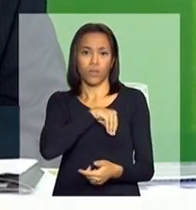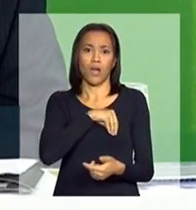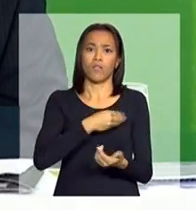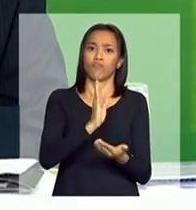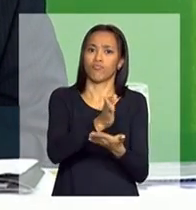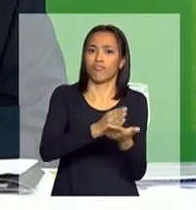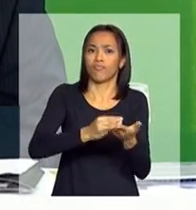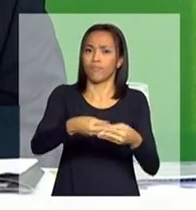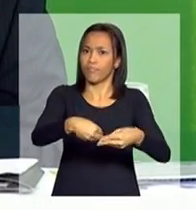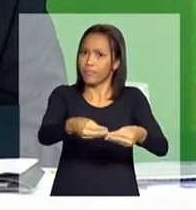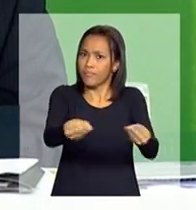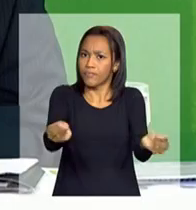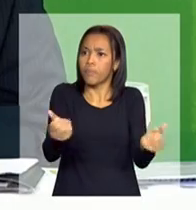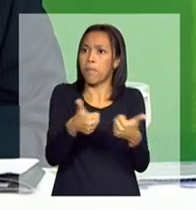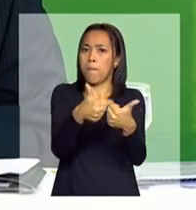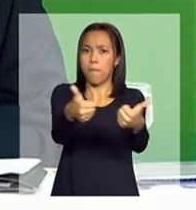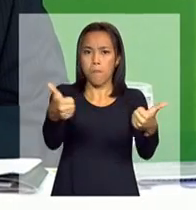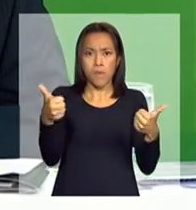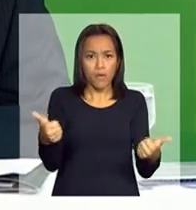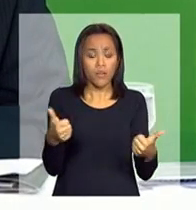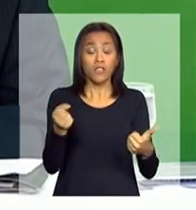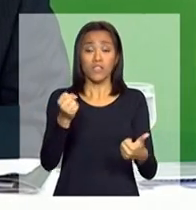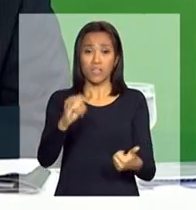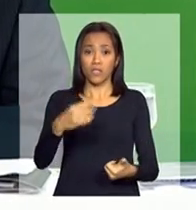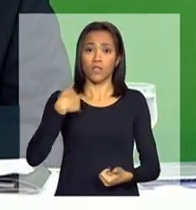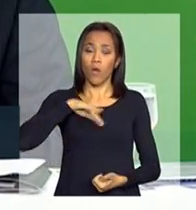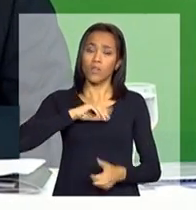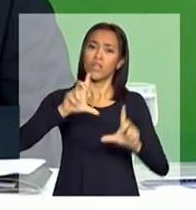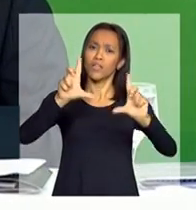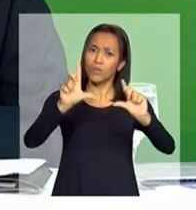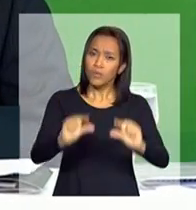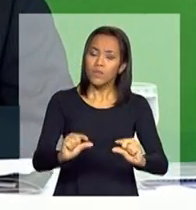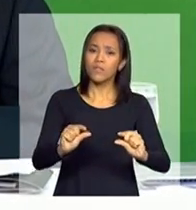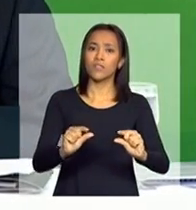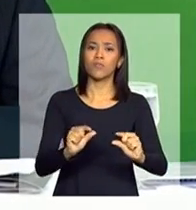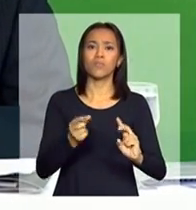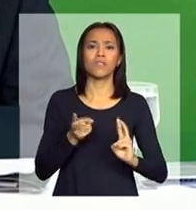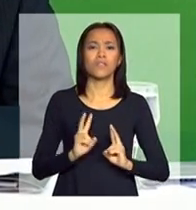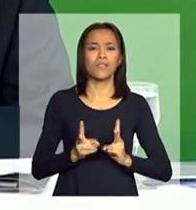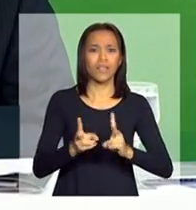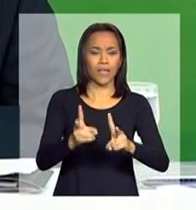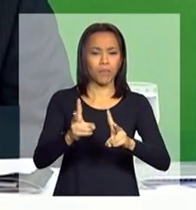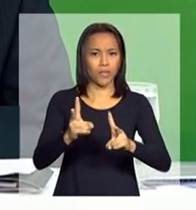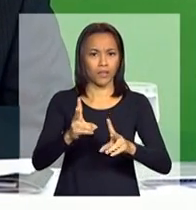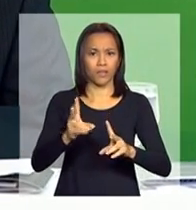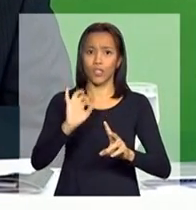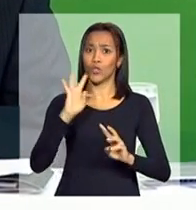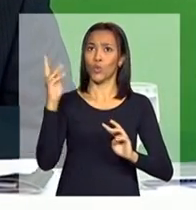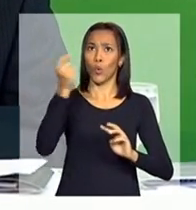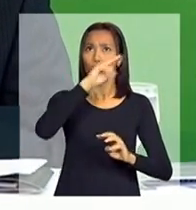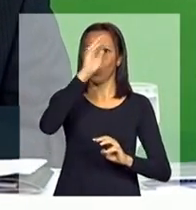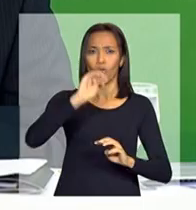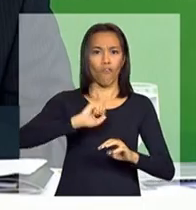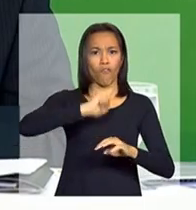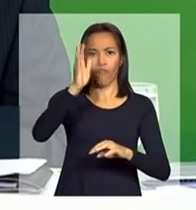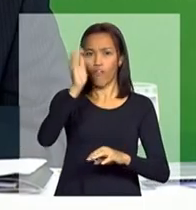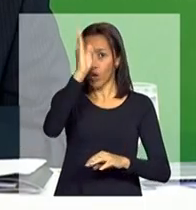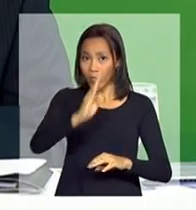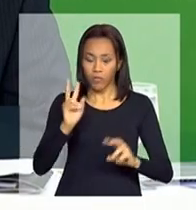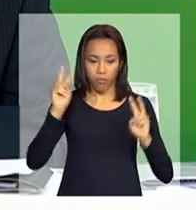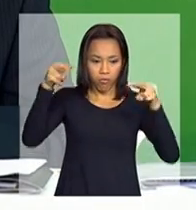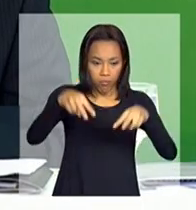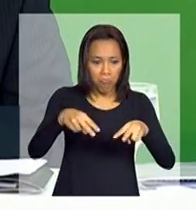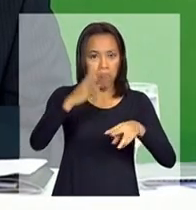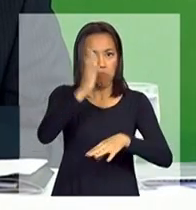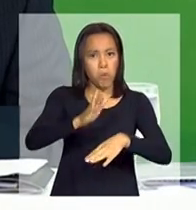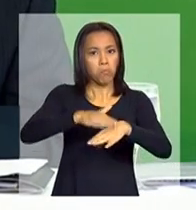relatório diz se nós reduzimos de forma eh destacada a nível internacional a a a a a a população na extrema